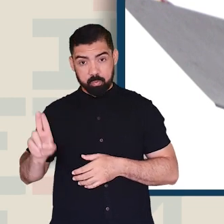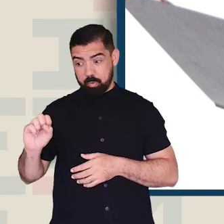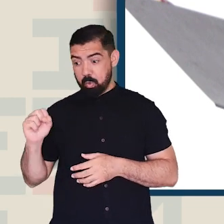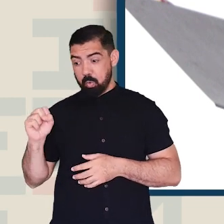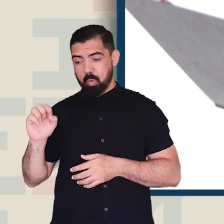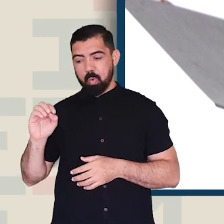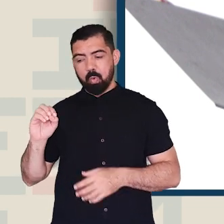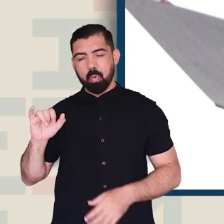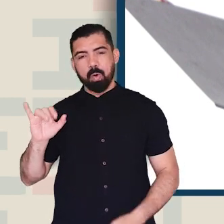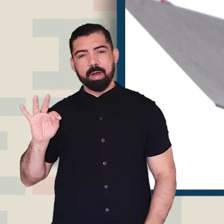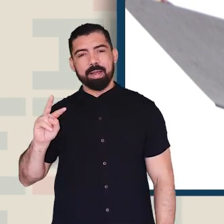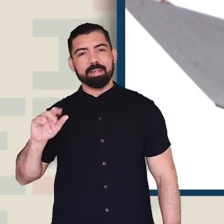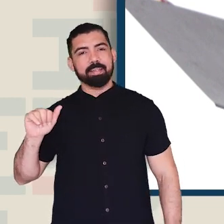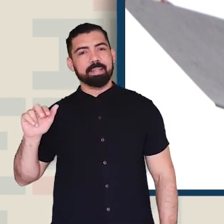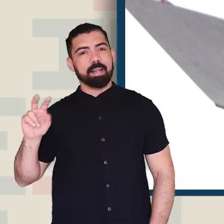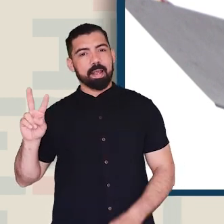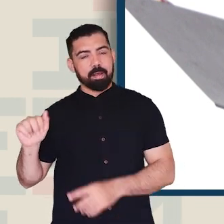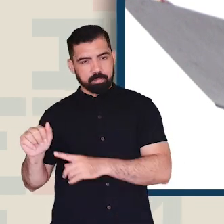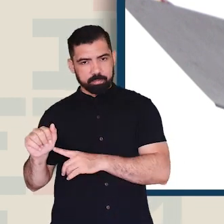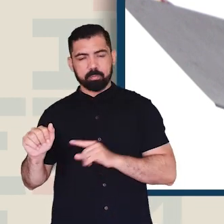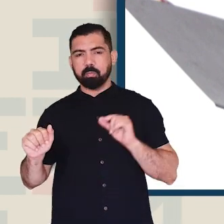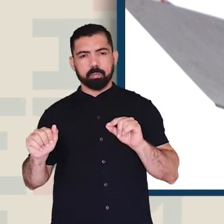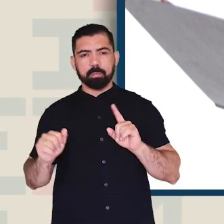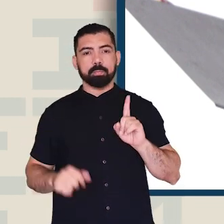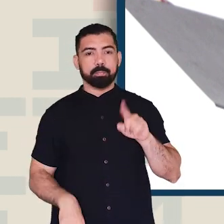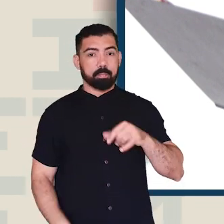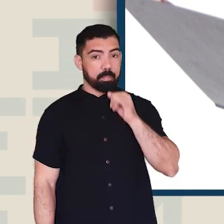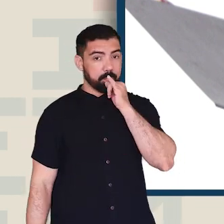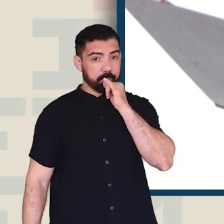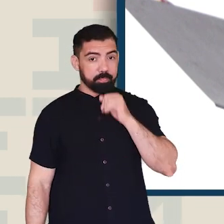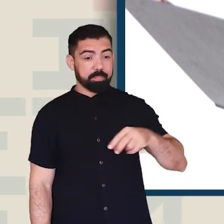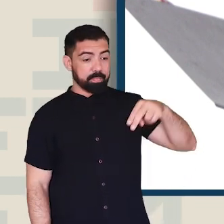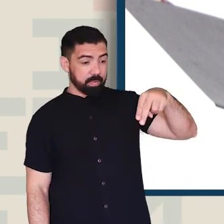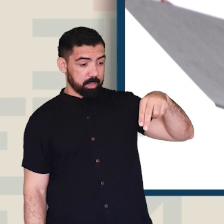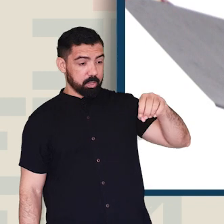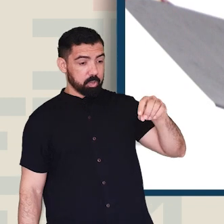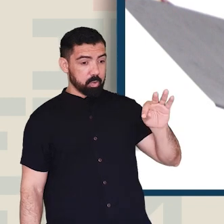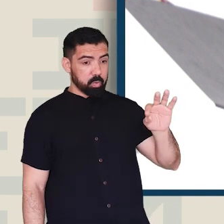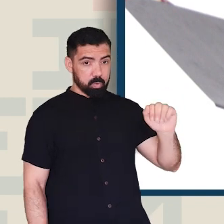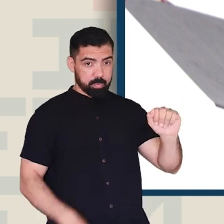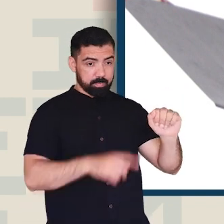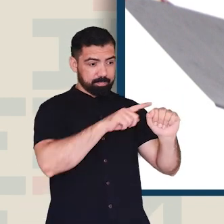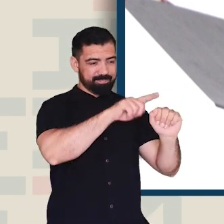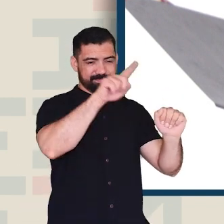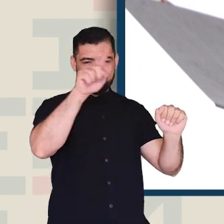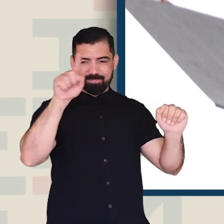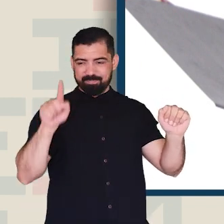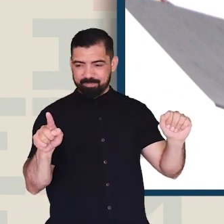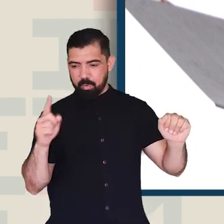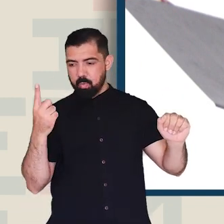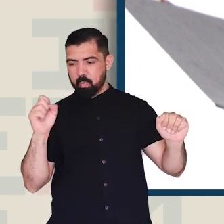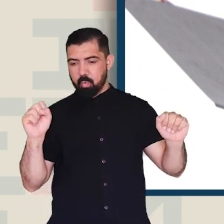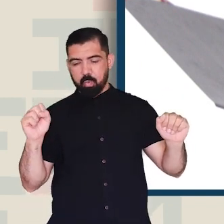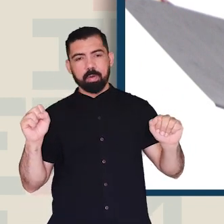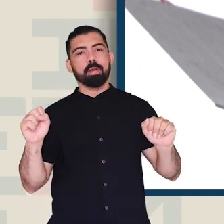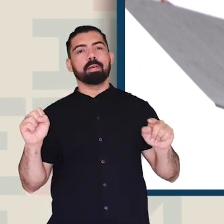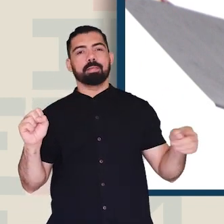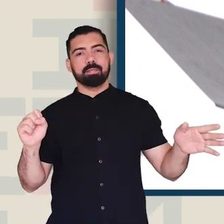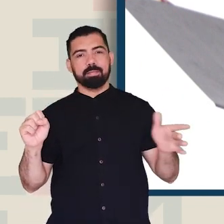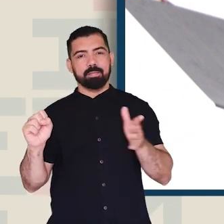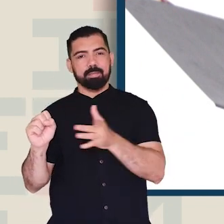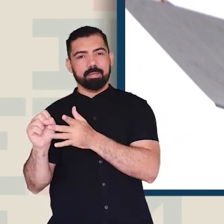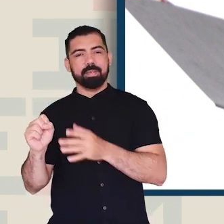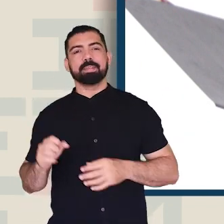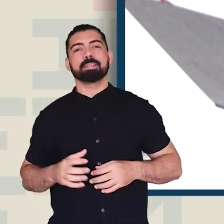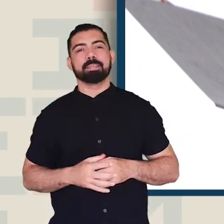oitava, né? Ou seja, aquela nota, a repetição da primeira nota da tônica, uma oitava acima, depois de passar pelas